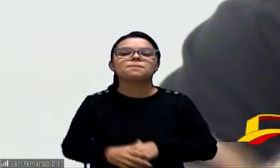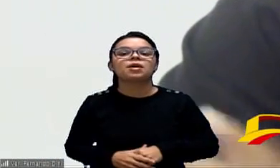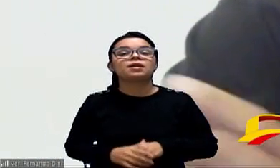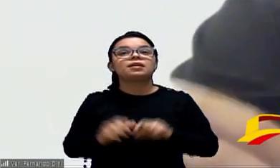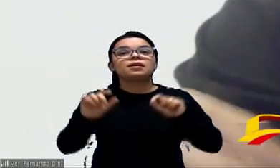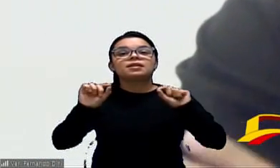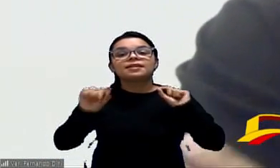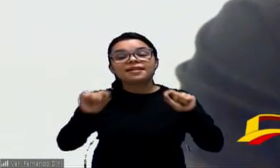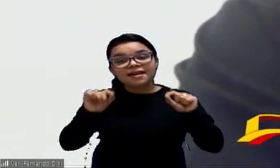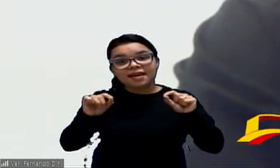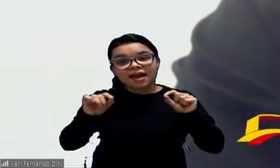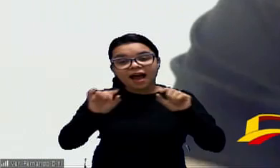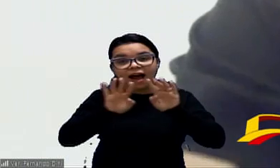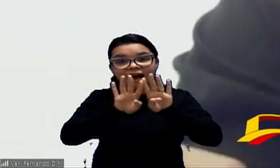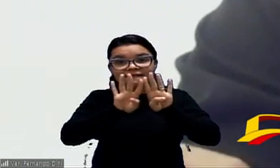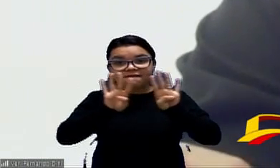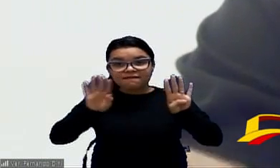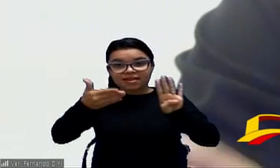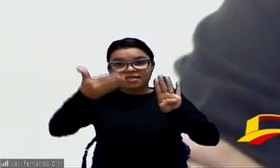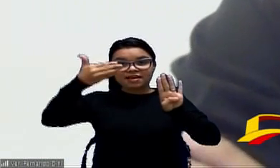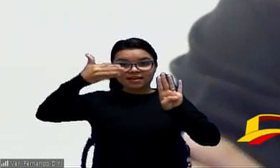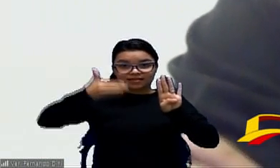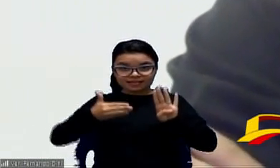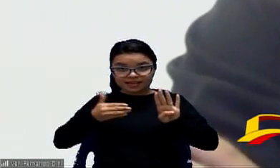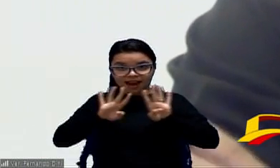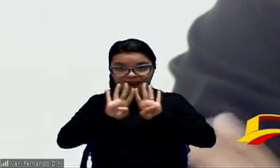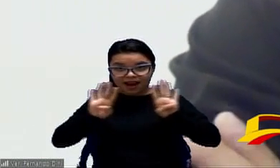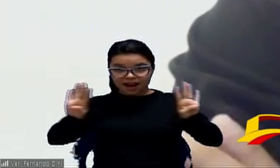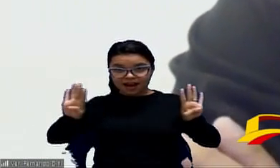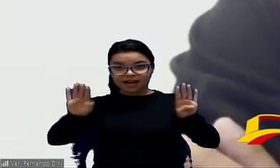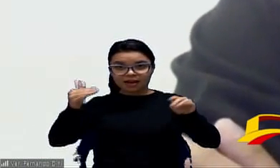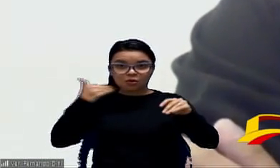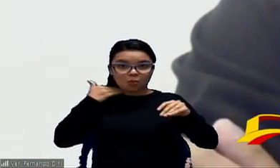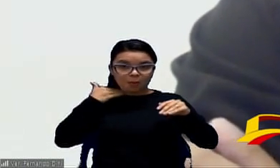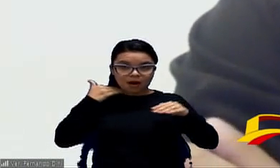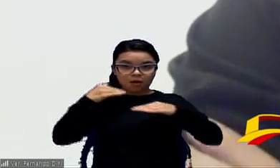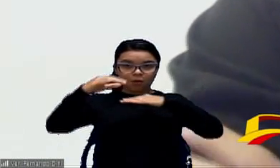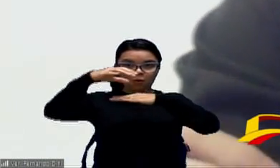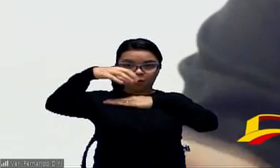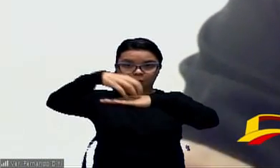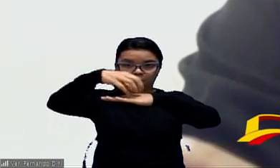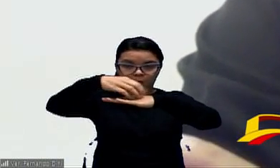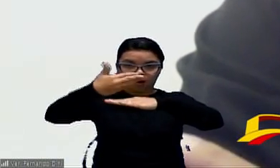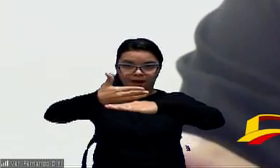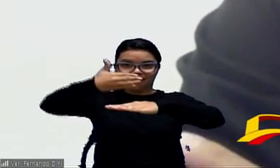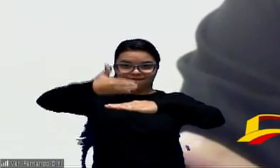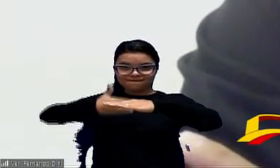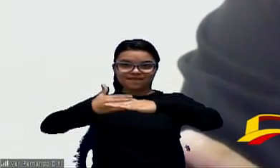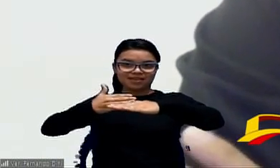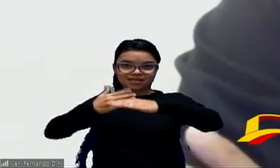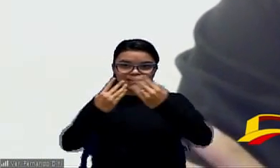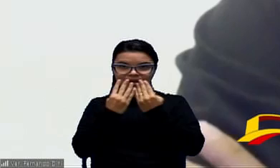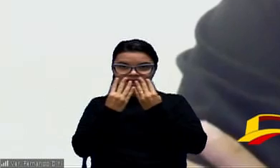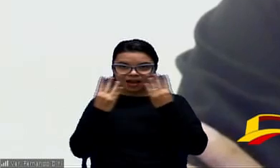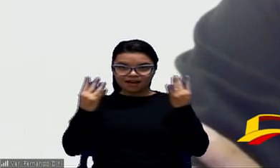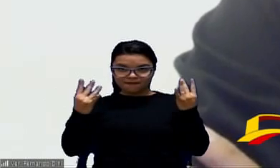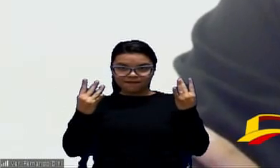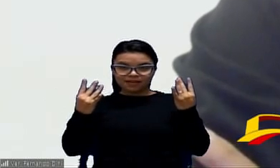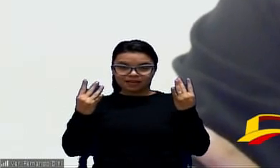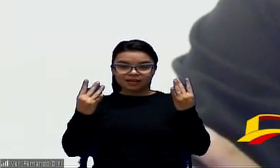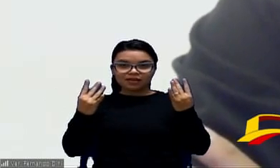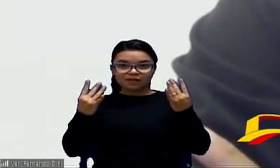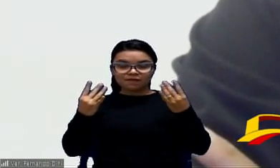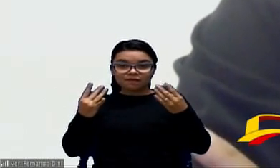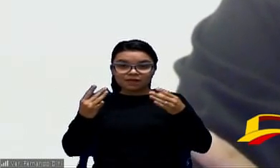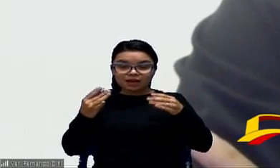a fila externa seja devidamente demarcada com o espaçamento preconizado